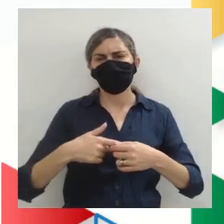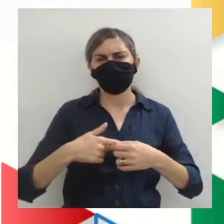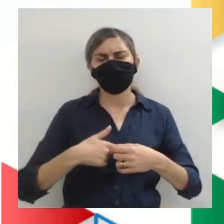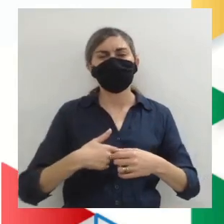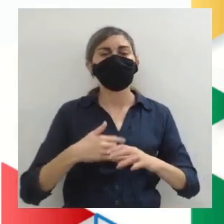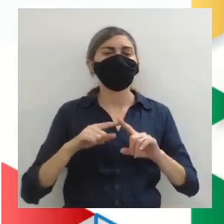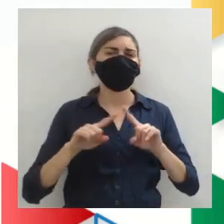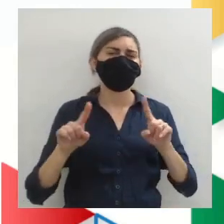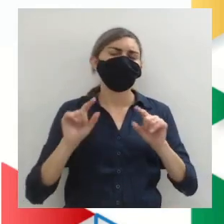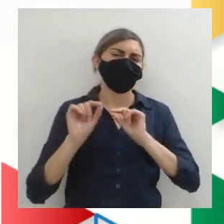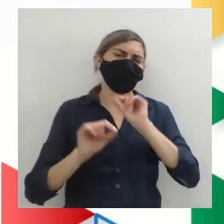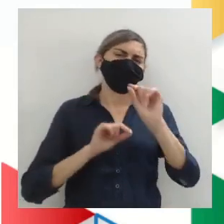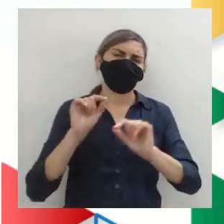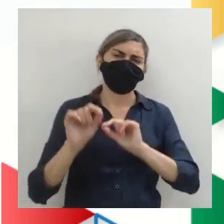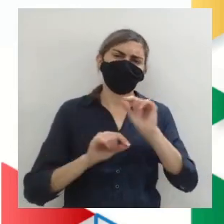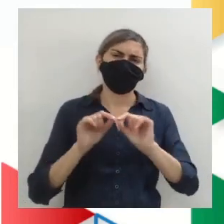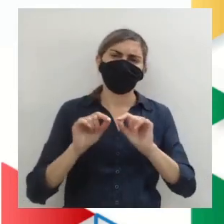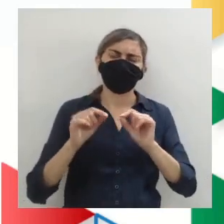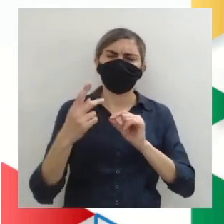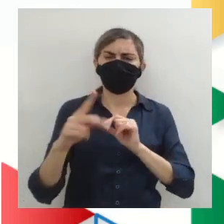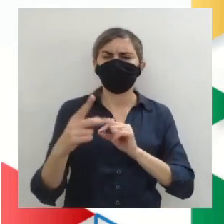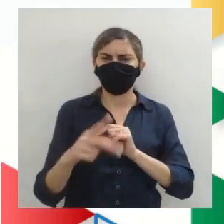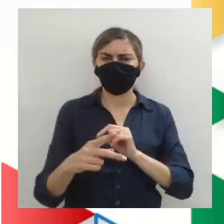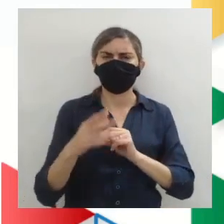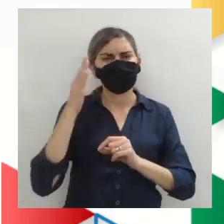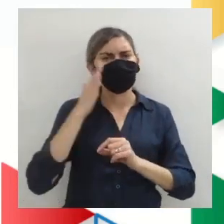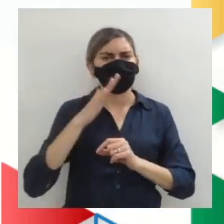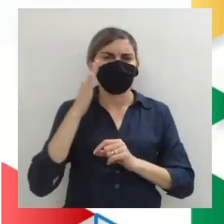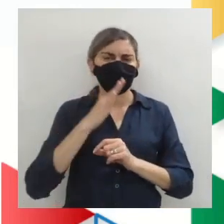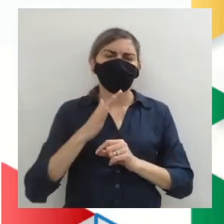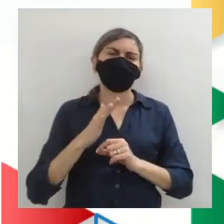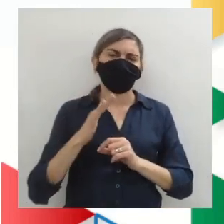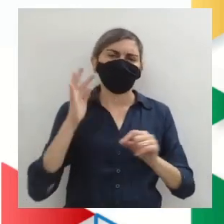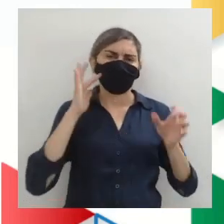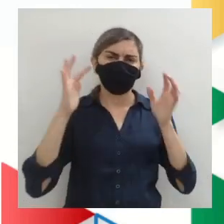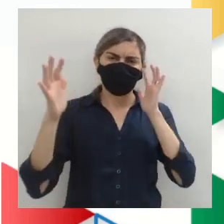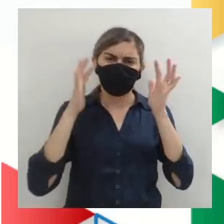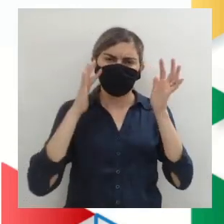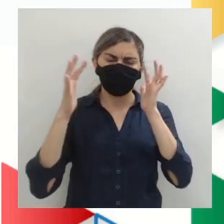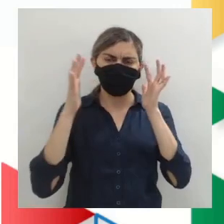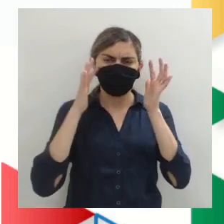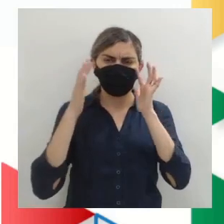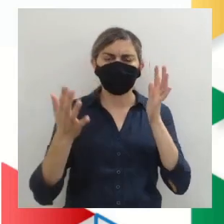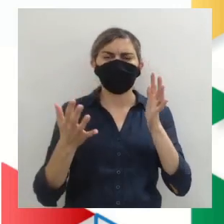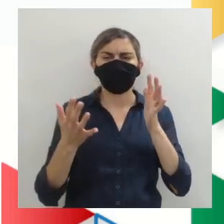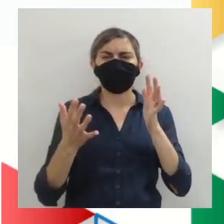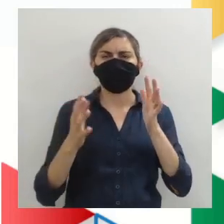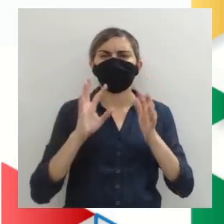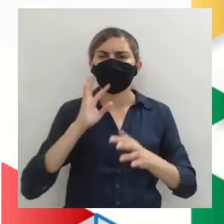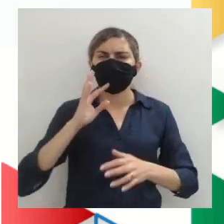imediata. Mas quem é esse ela? Entenderam? É a filosofia, é o